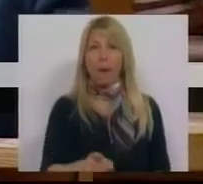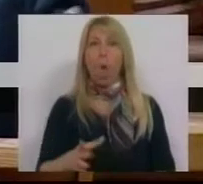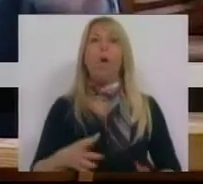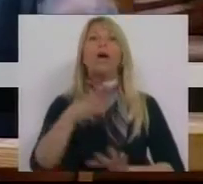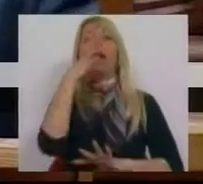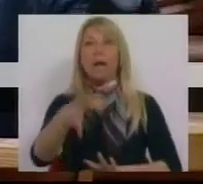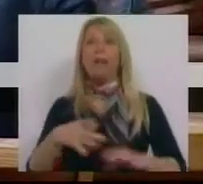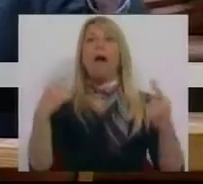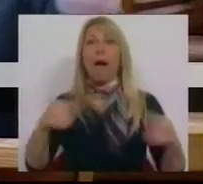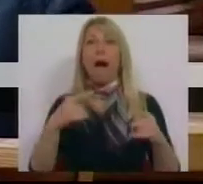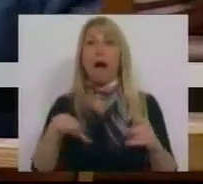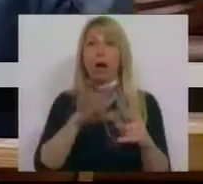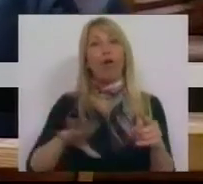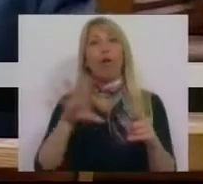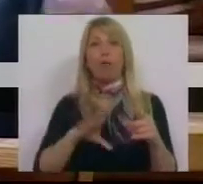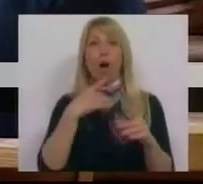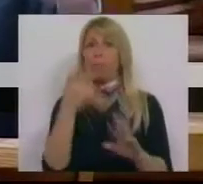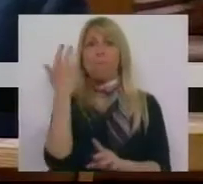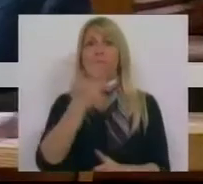mecanismos permanentes desse protetorado,